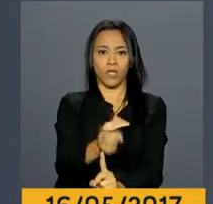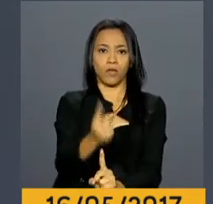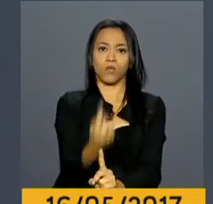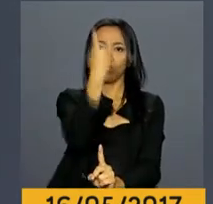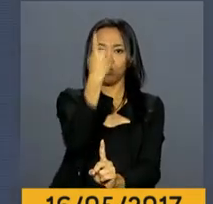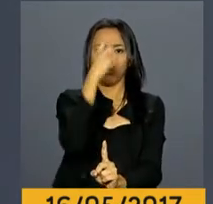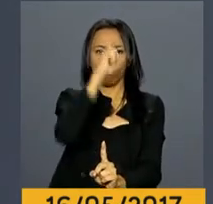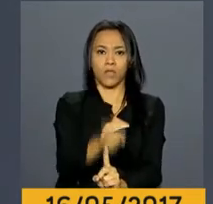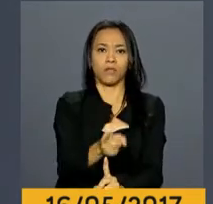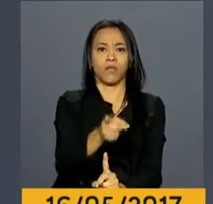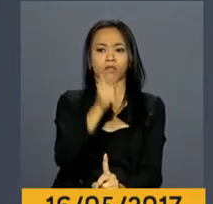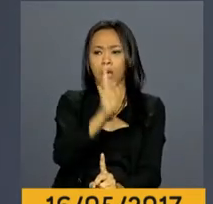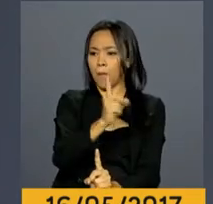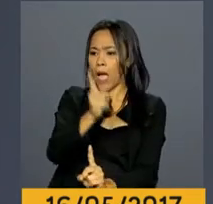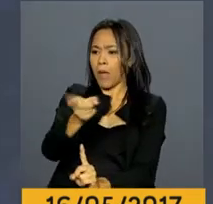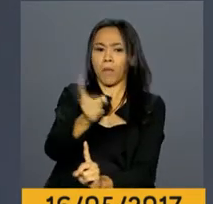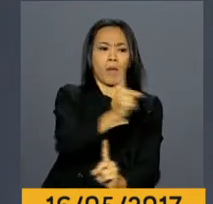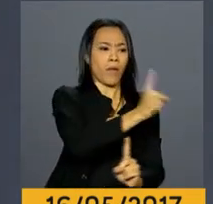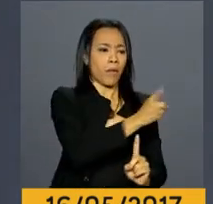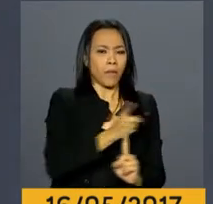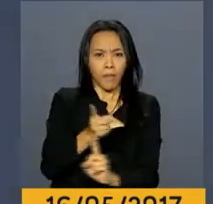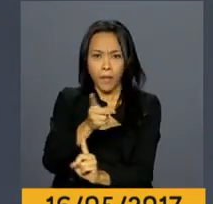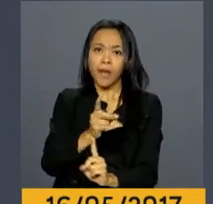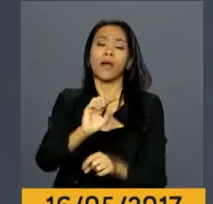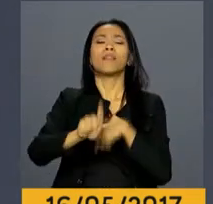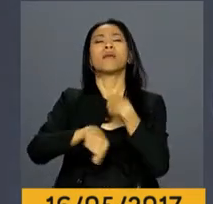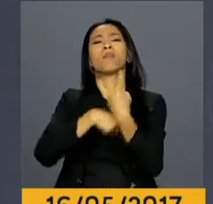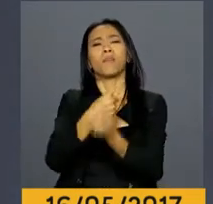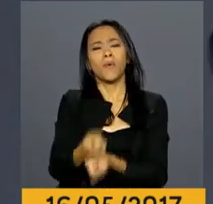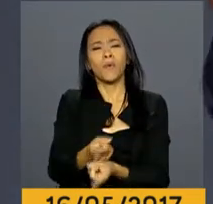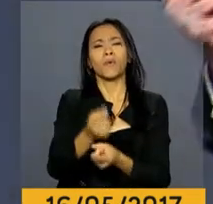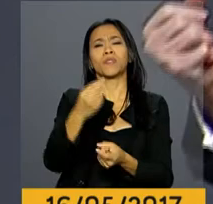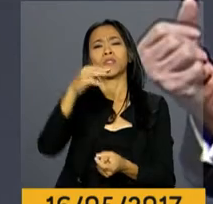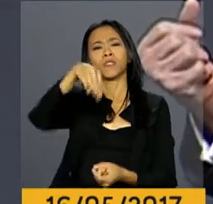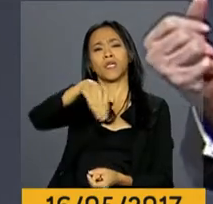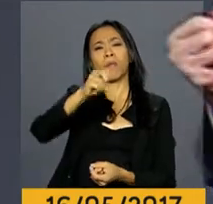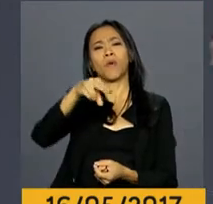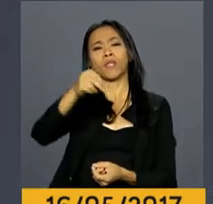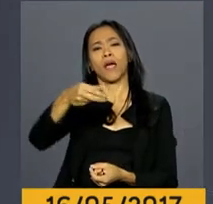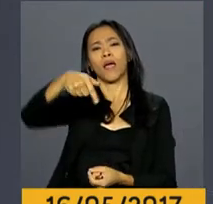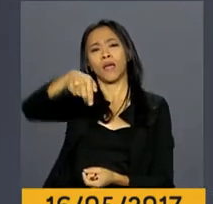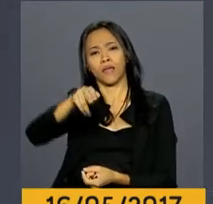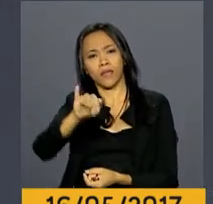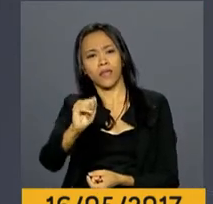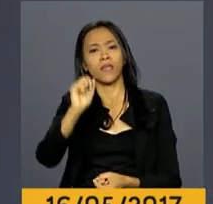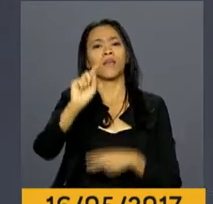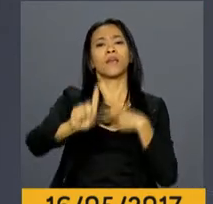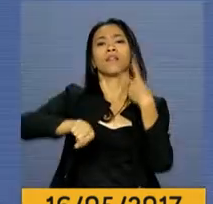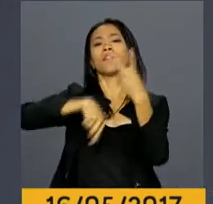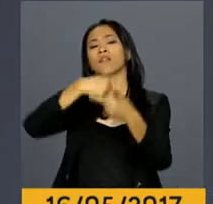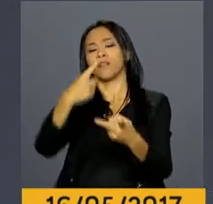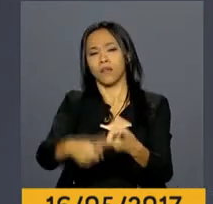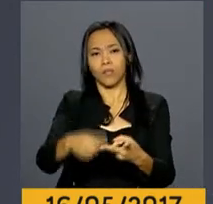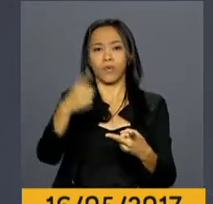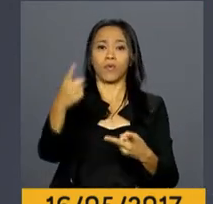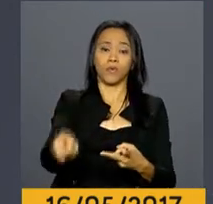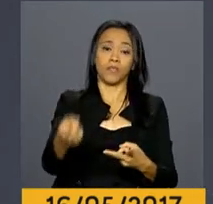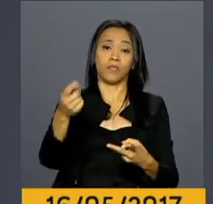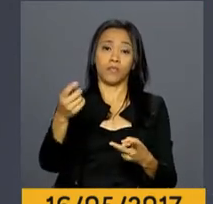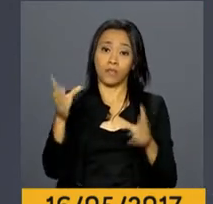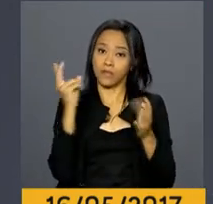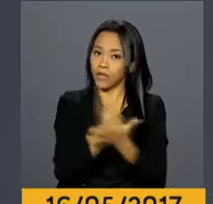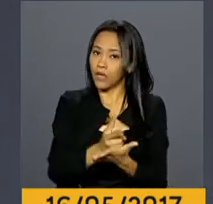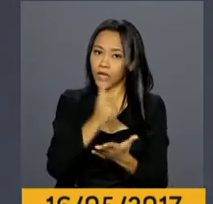praticamos a independência, nós fomos para a monarquia e para um Estado unitário, ou seja, centralizado. Quando